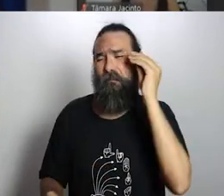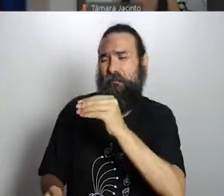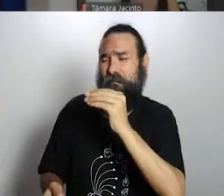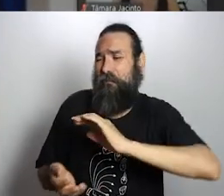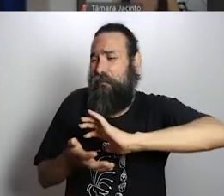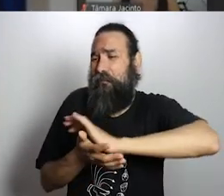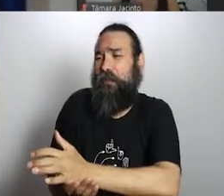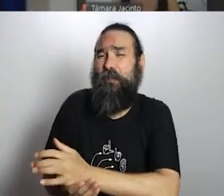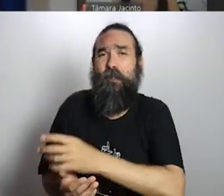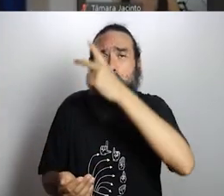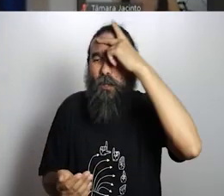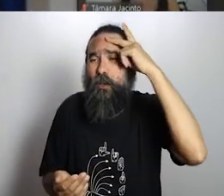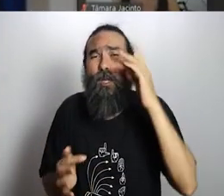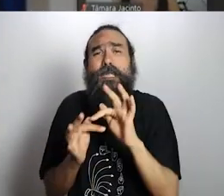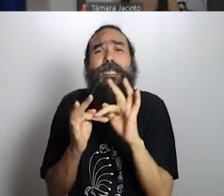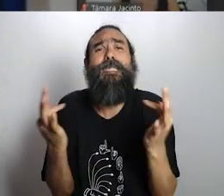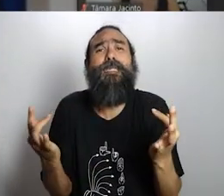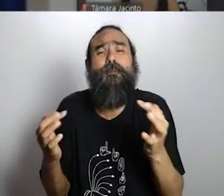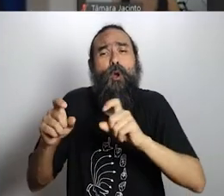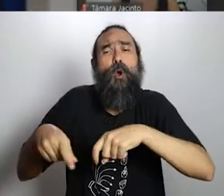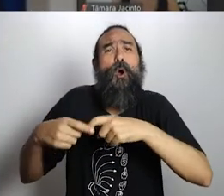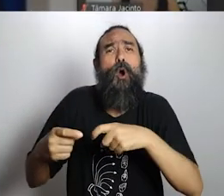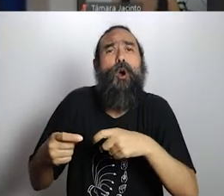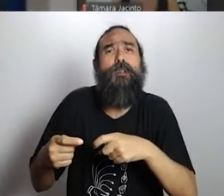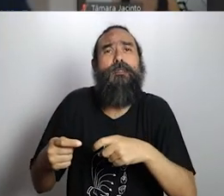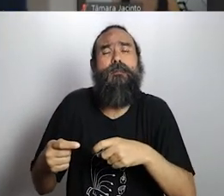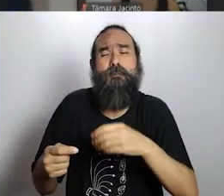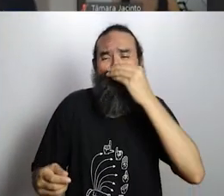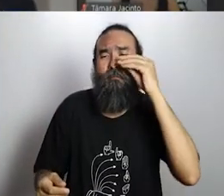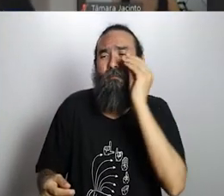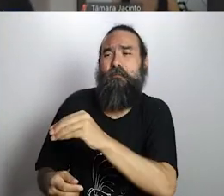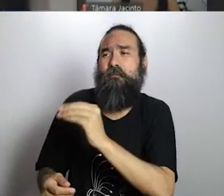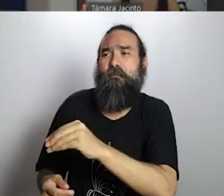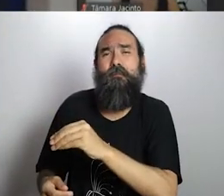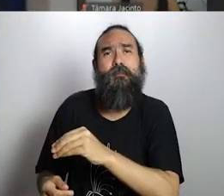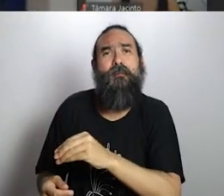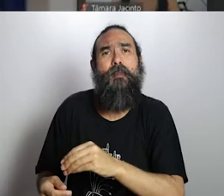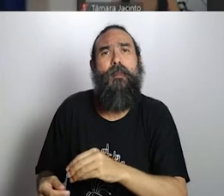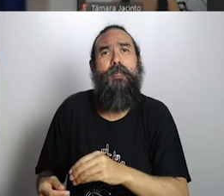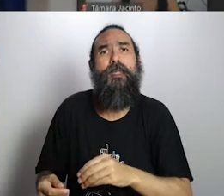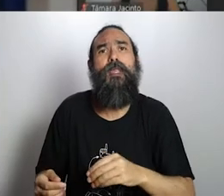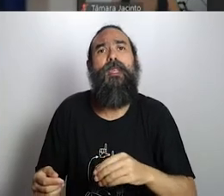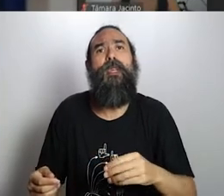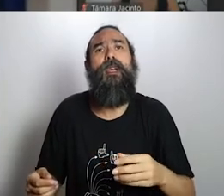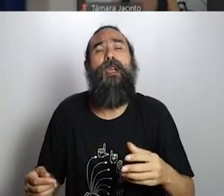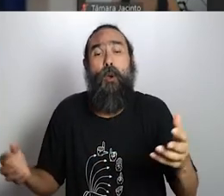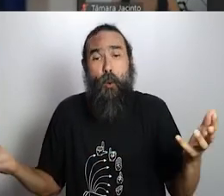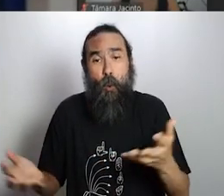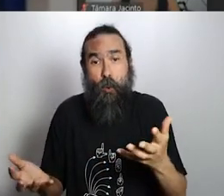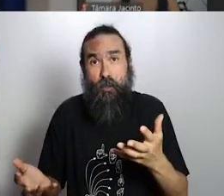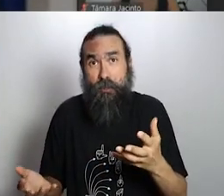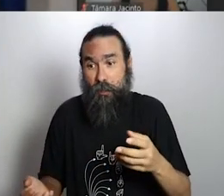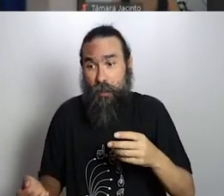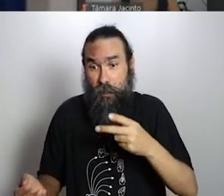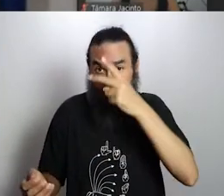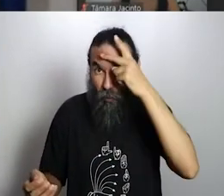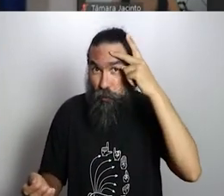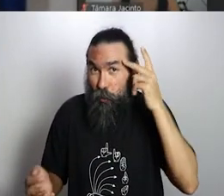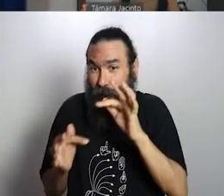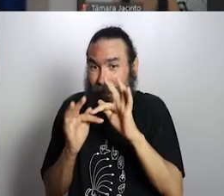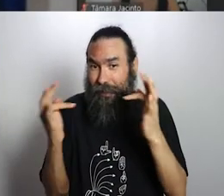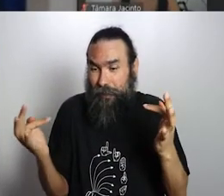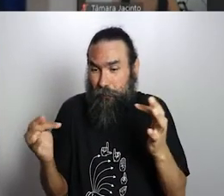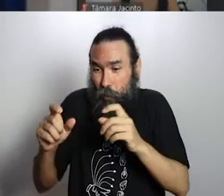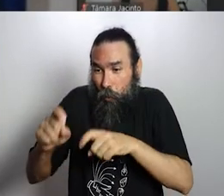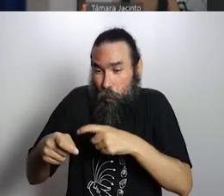né? O povo humilde, aquela ignorância do povo que tem tudo e não tem nada, que hoje tomaram conhecimento que existe esse